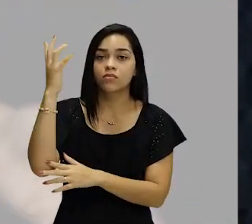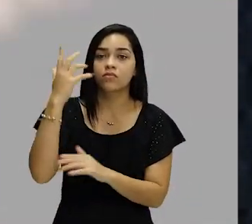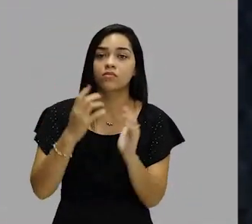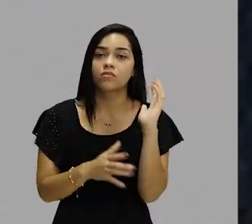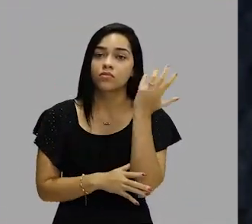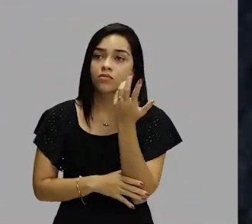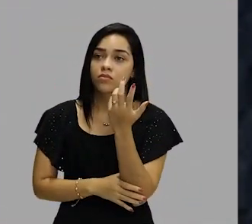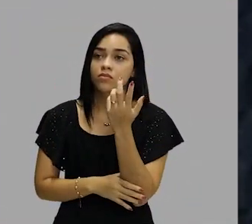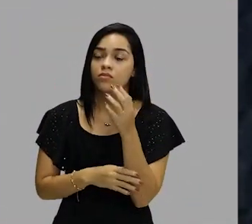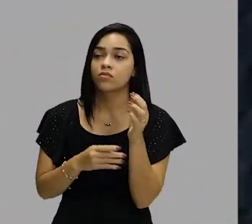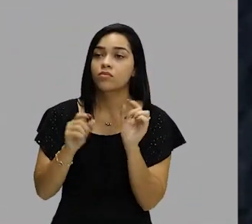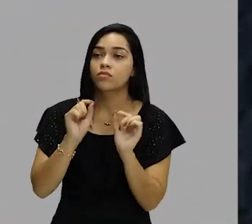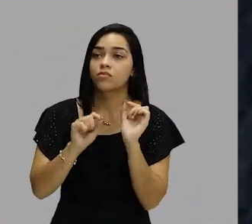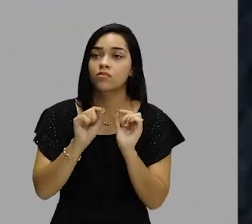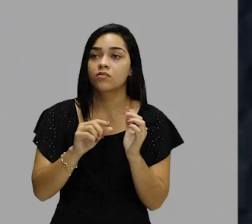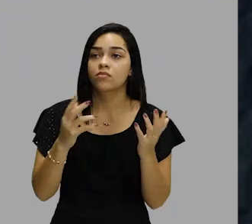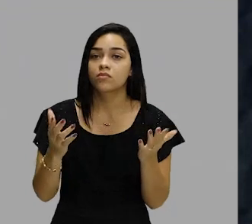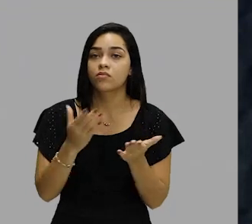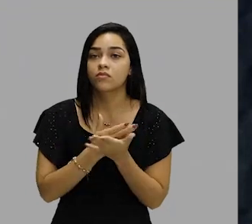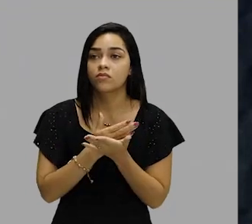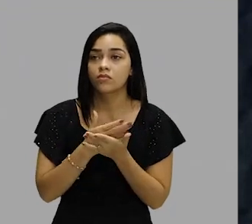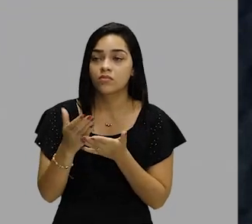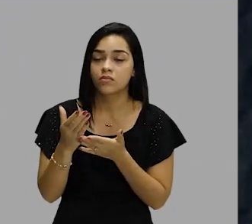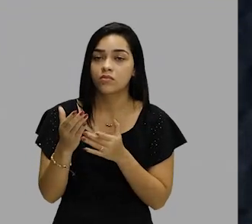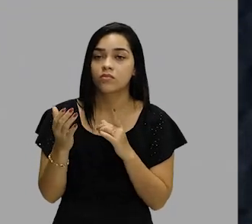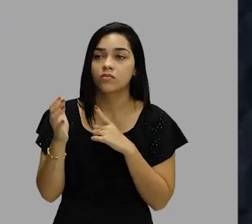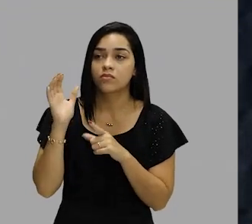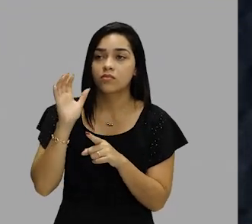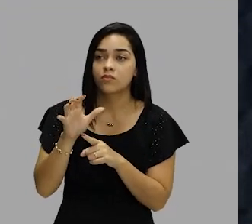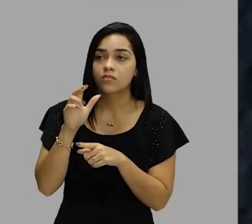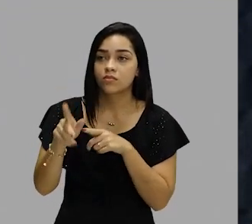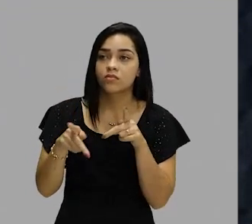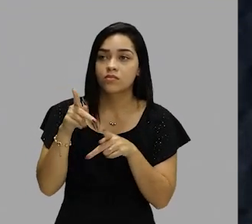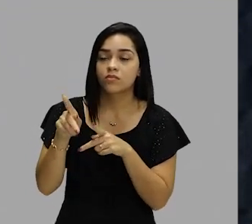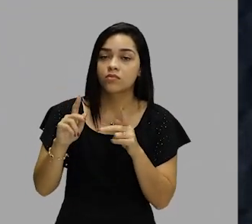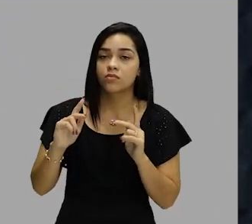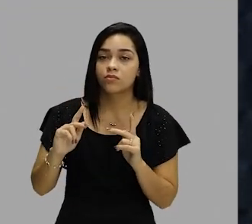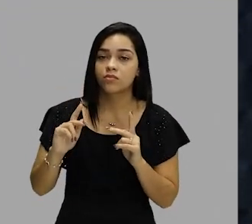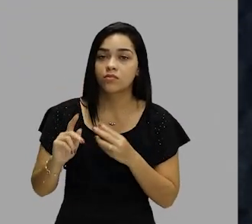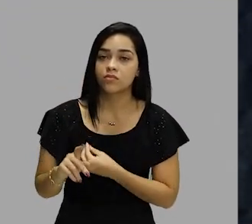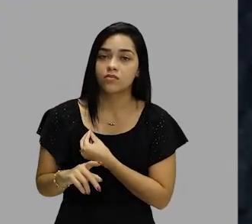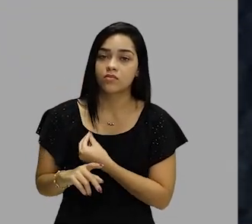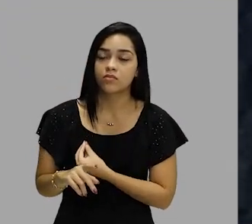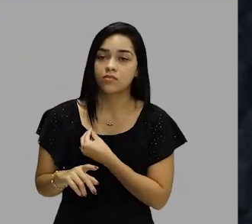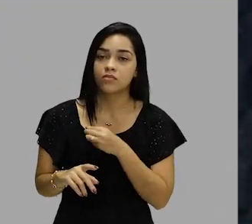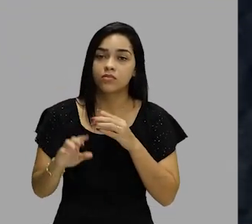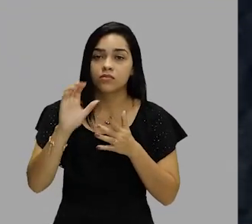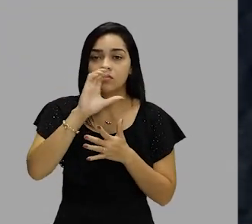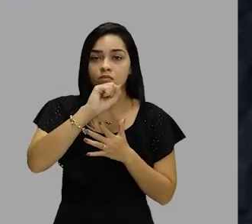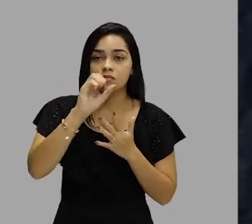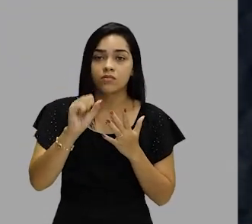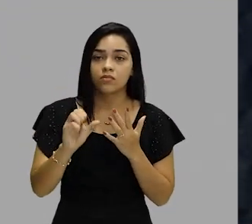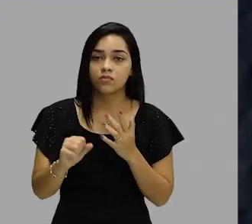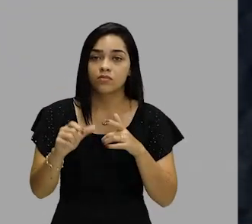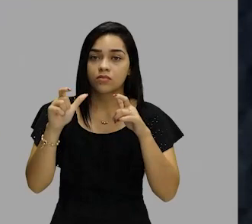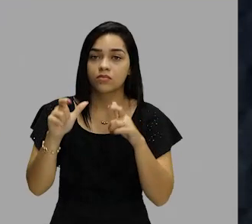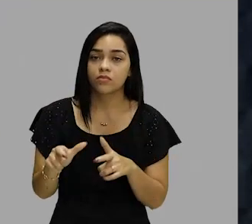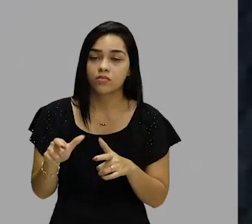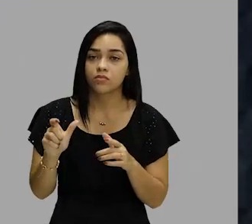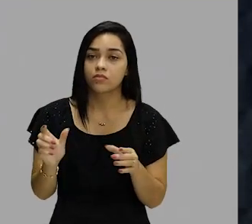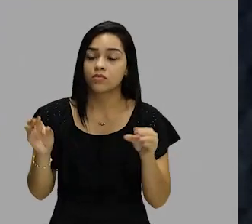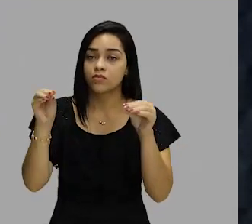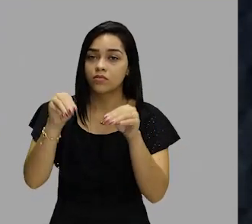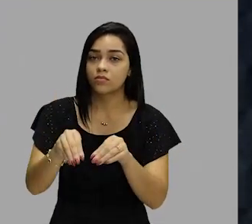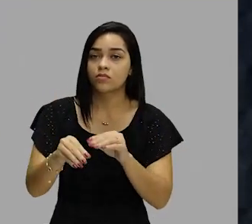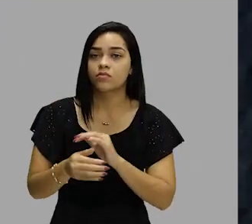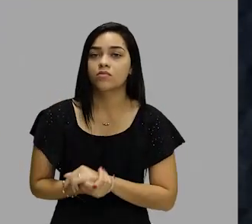natureza e aí terminaram que elas começaram a afetar as populações de seres vivos das cadeias alimentares de onde elas foram